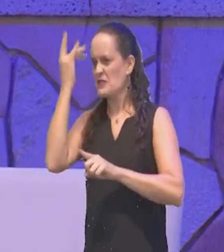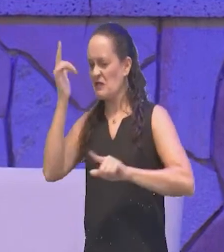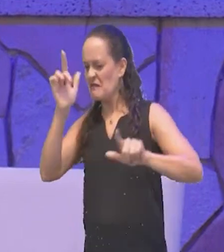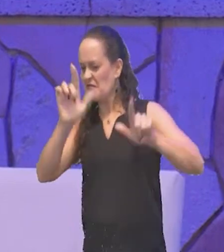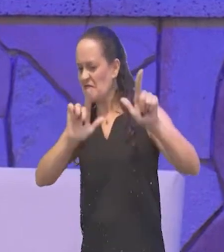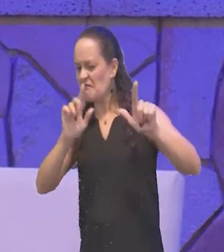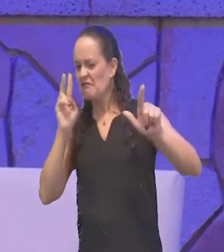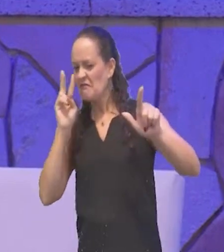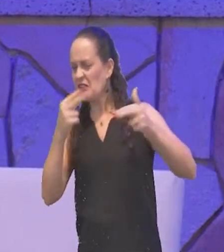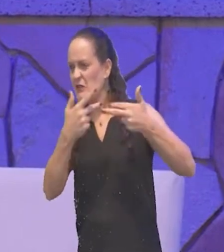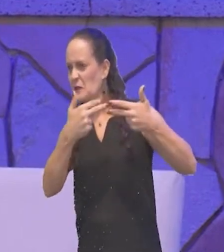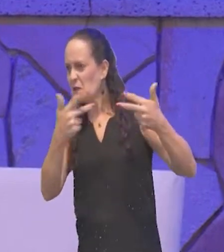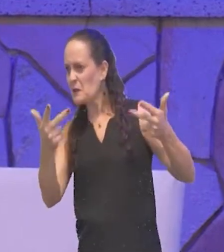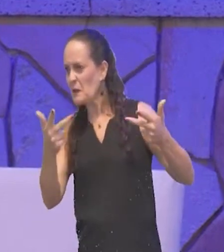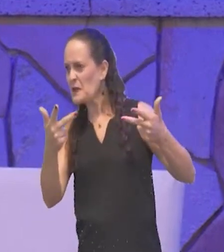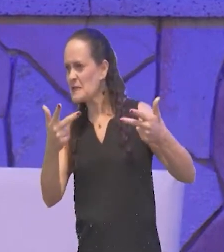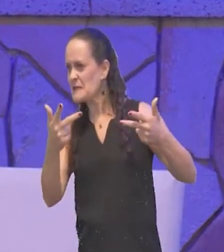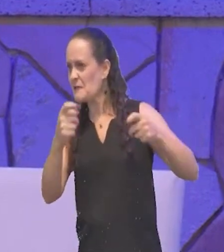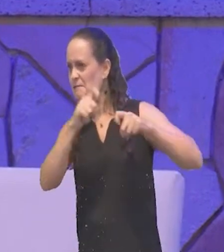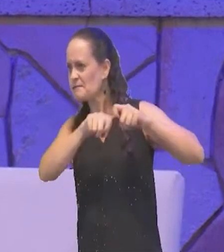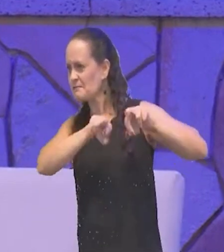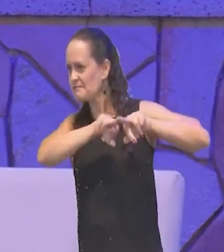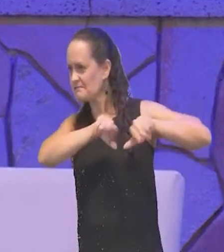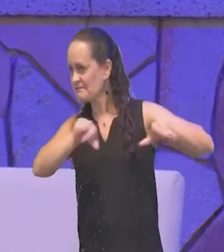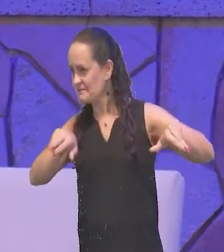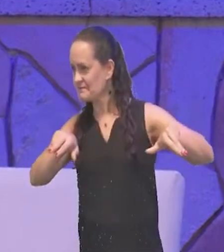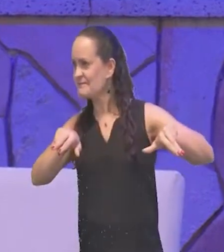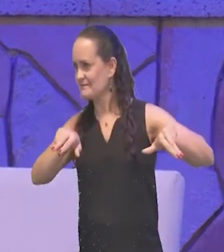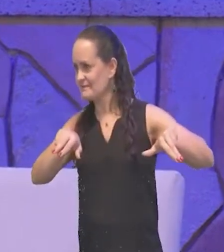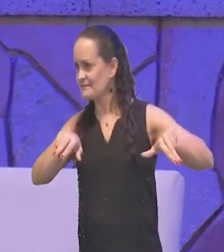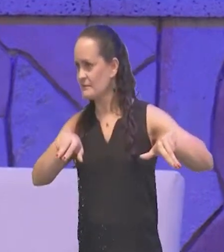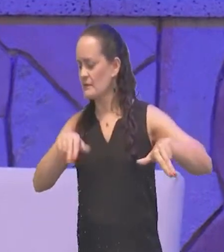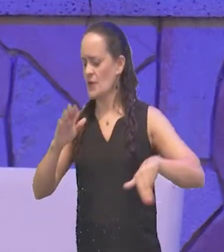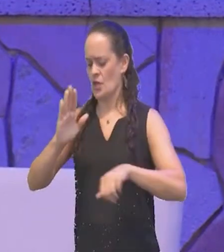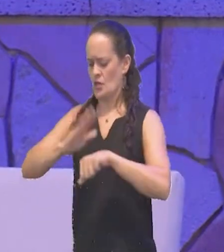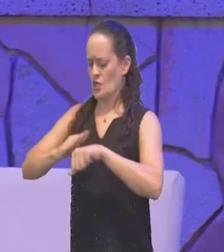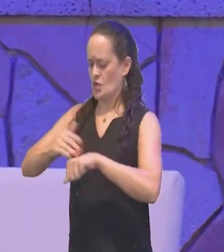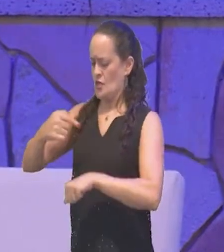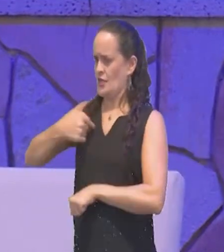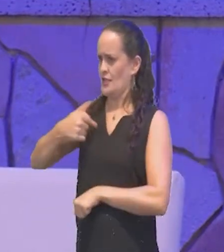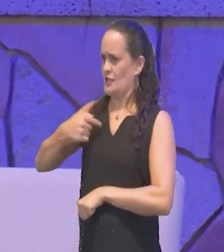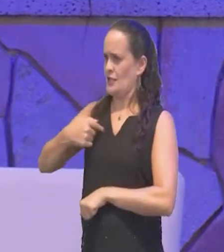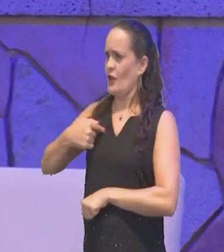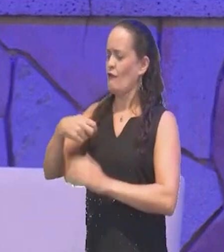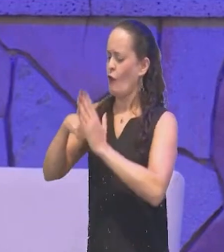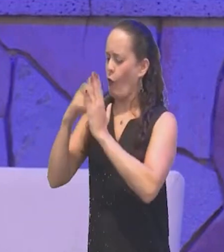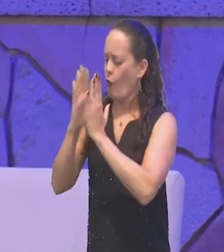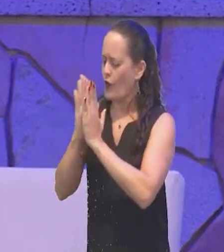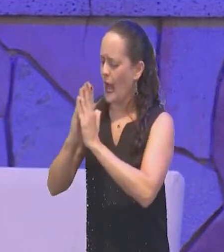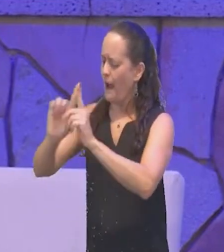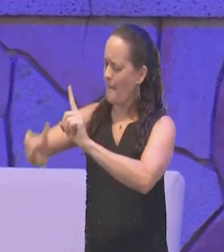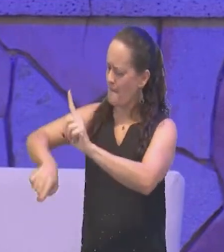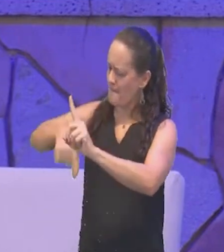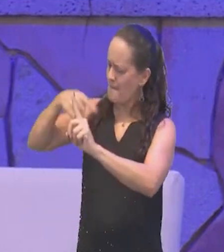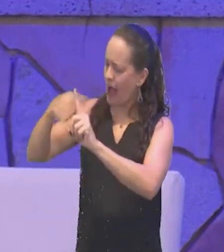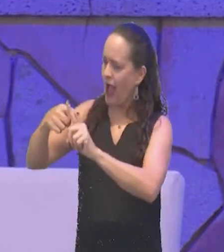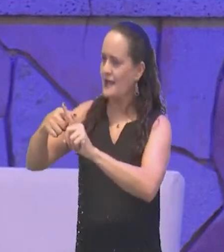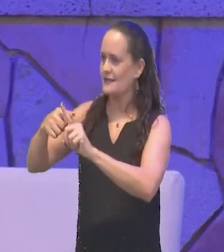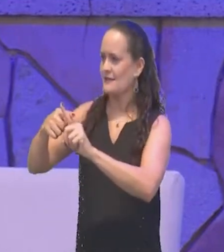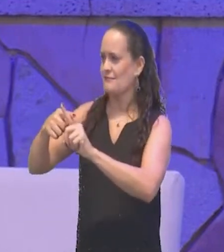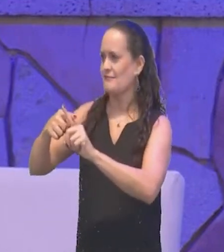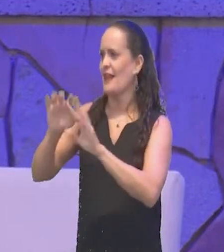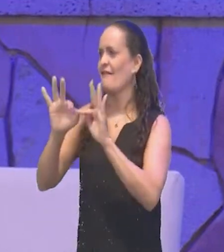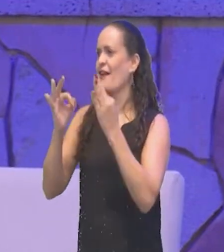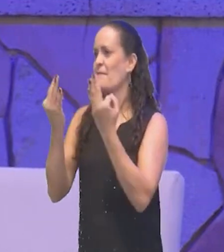minha casa. Se depender de mim, orarei mais pela minha família. Se depender de mim,